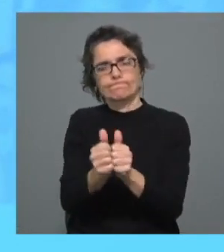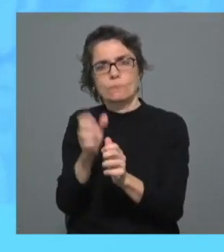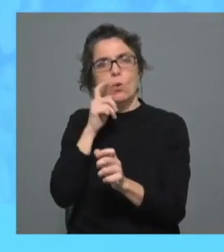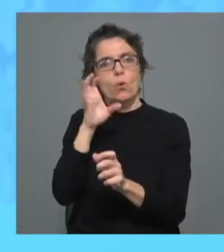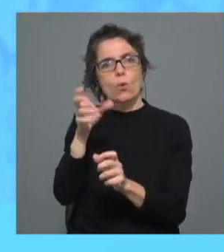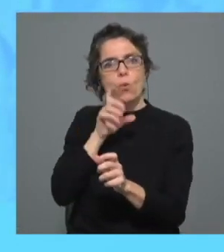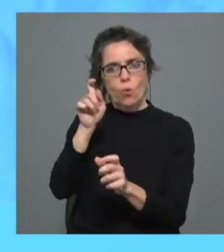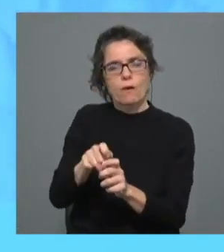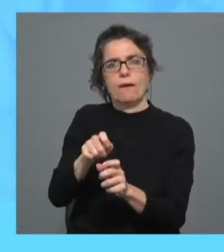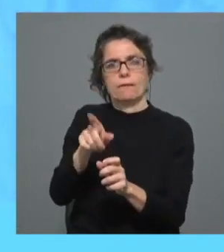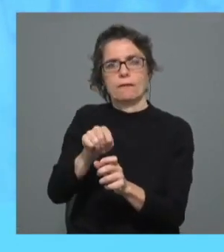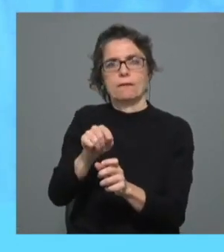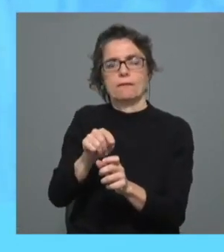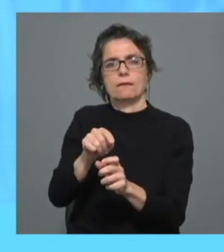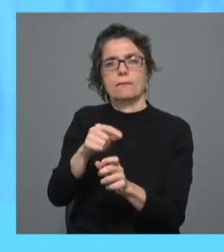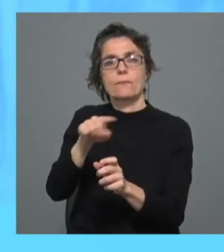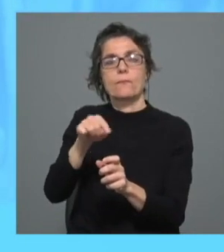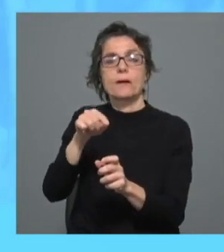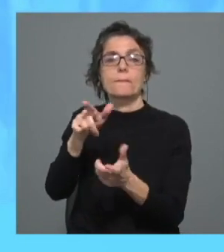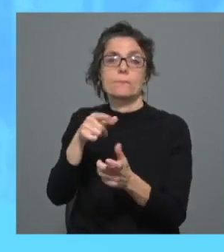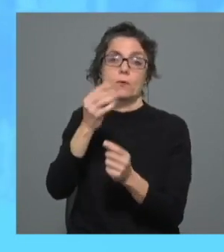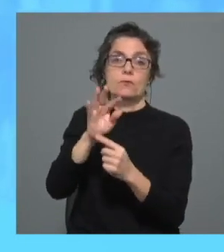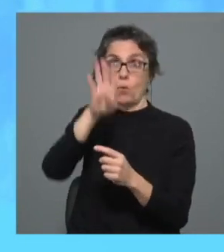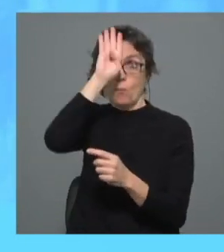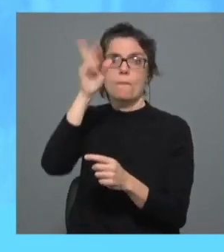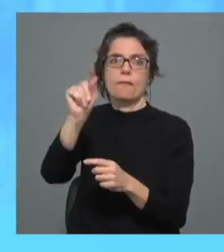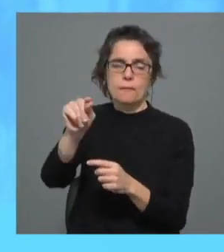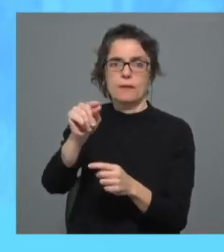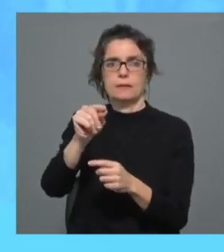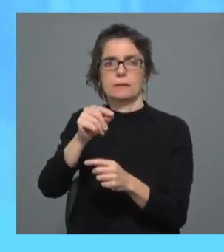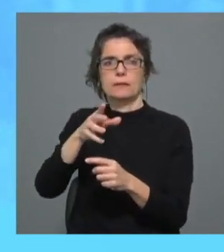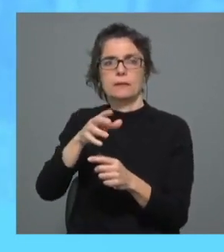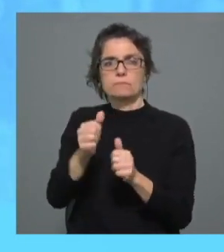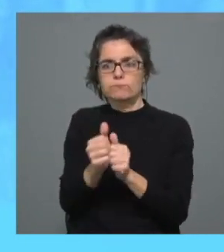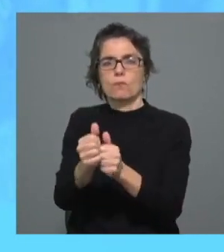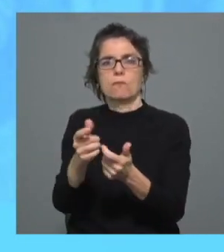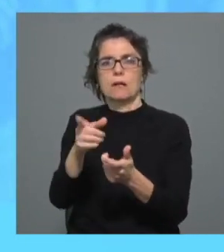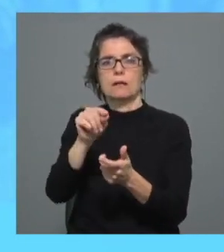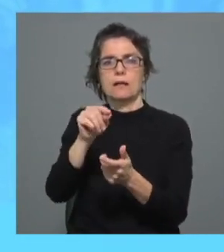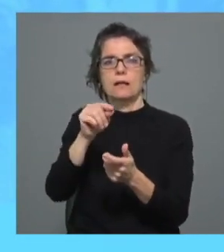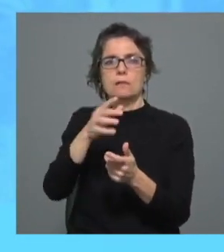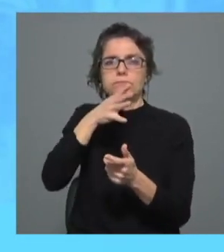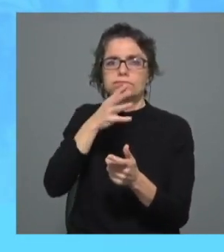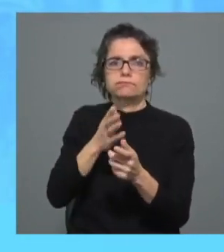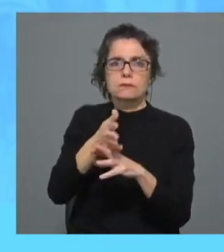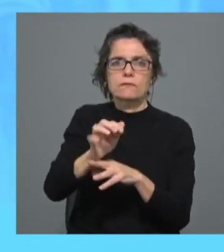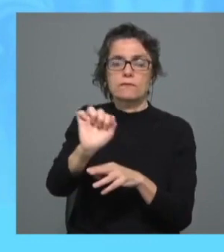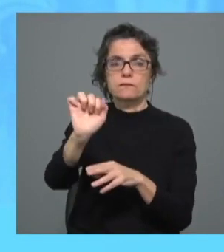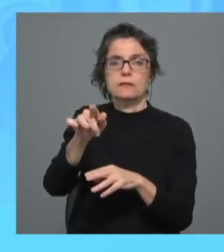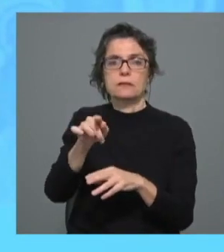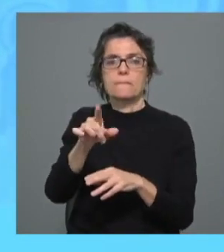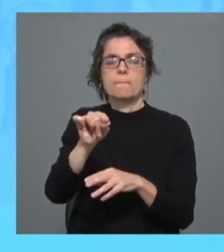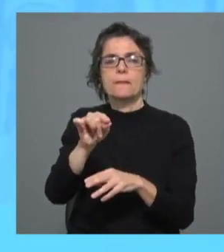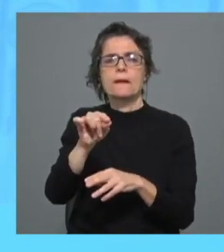vozes da consciência universal, e podemos encontrá-la no Papa, que citou no princípio deste programa, podemos encontrá-la também nas sucessivas